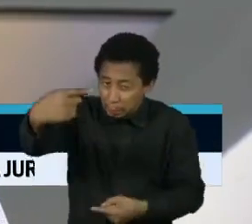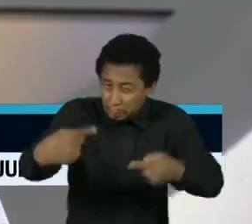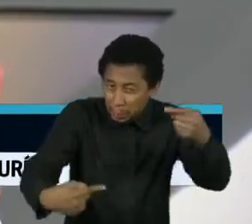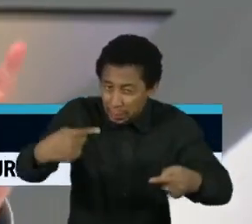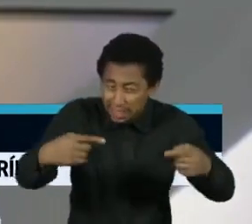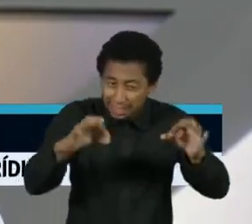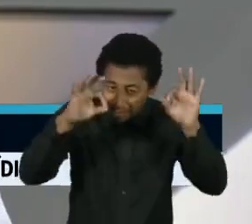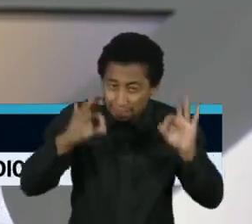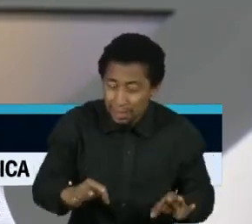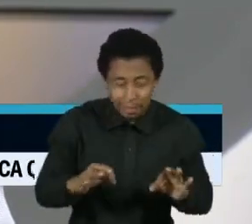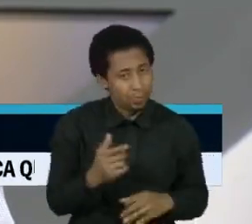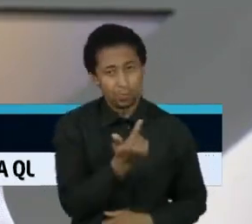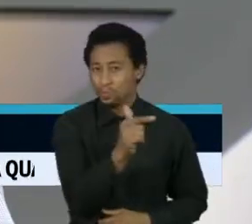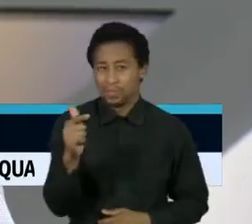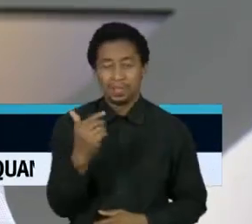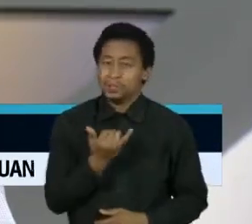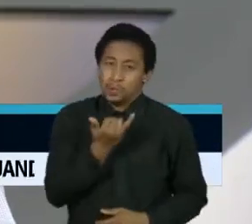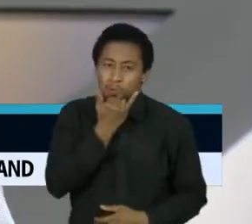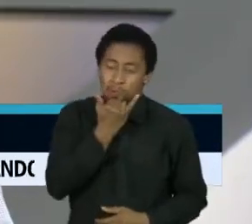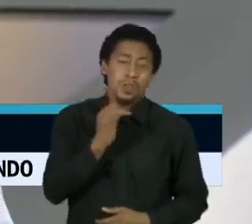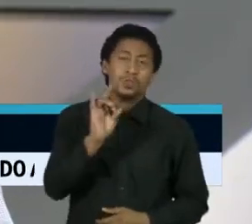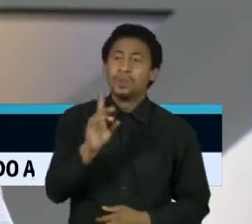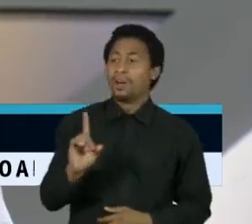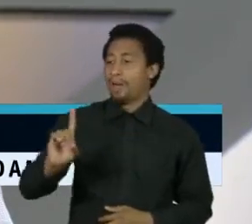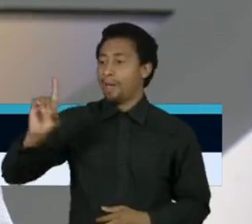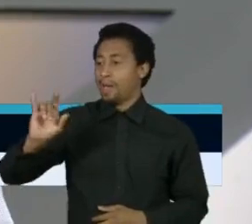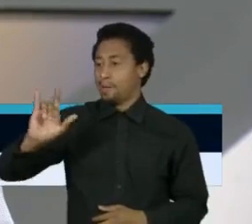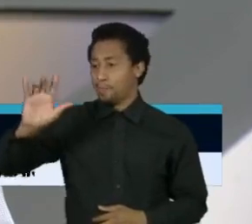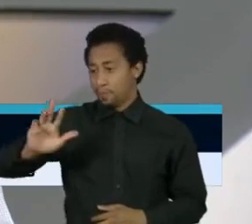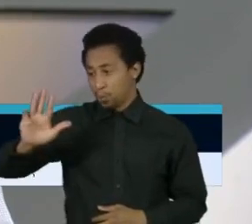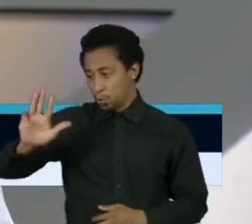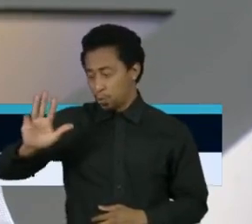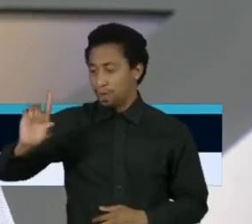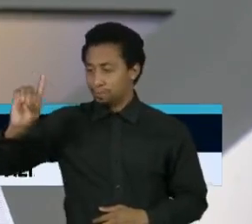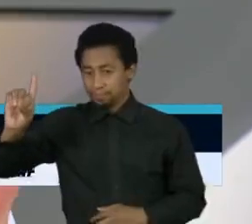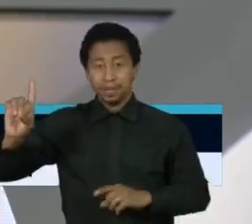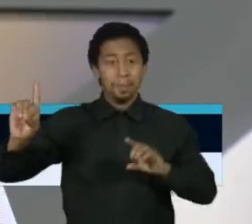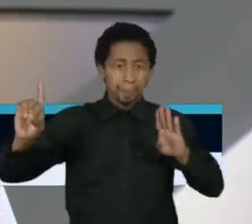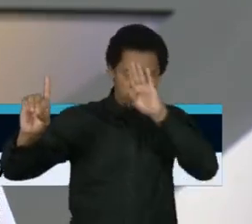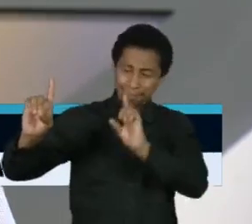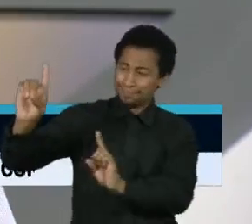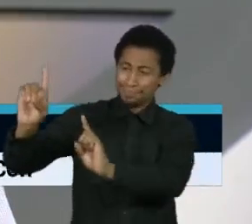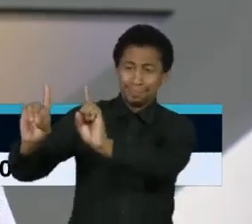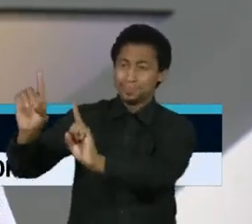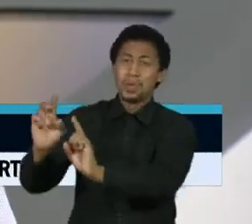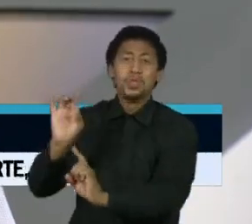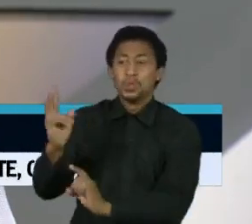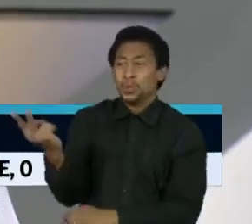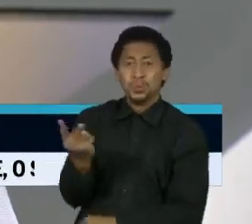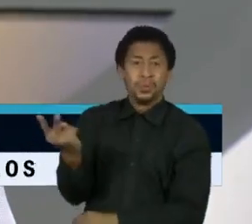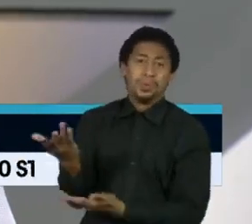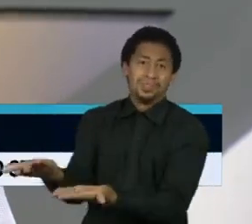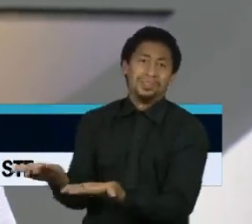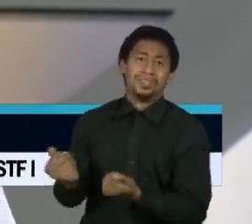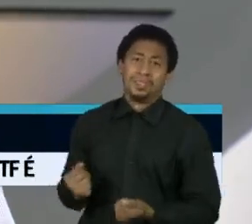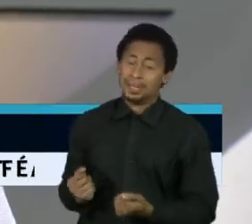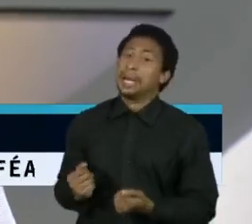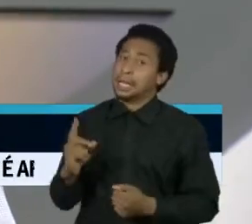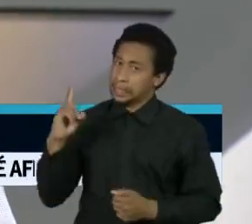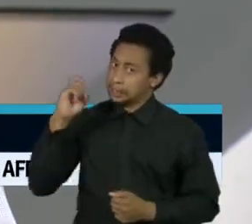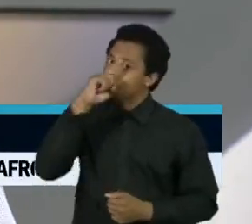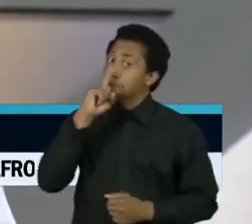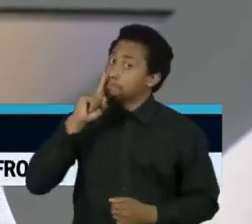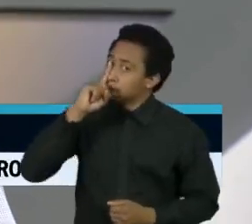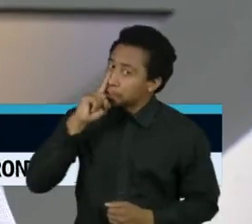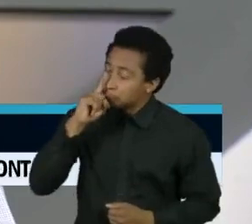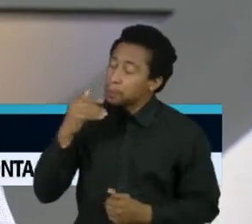esse é o temor, inclusive, do professor Miguel. Quer dizer, que as coisas se vão para extremos que pode ser